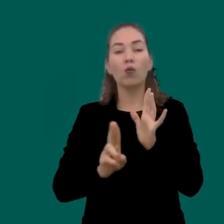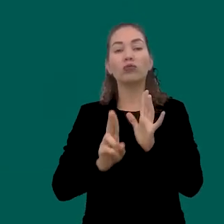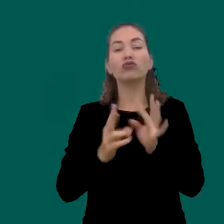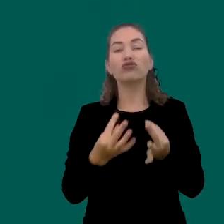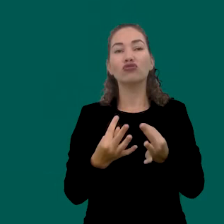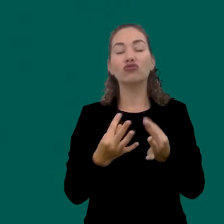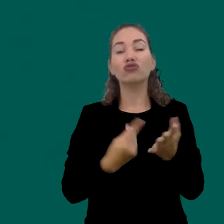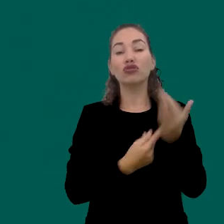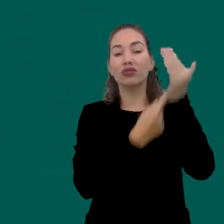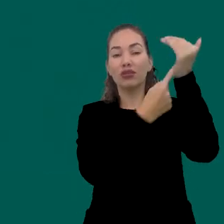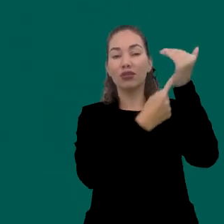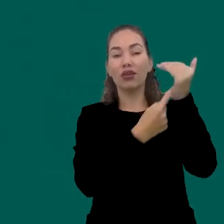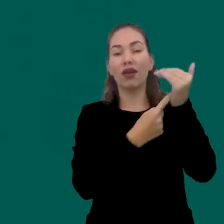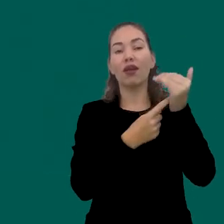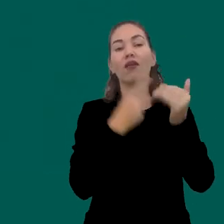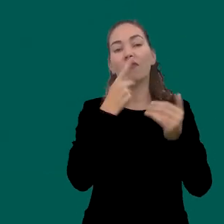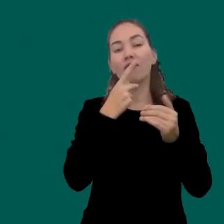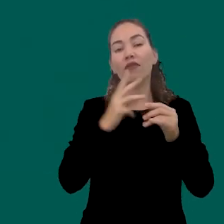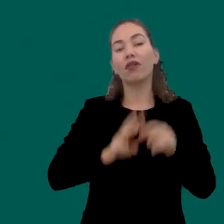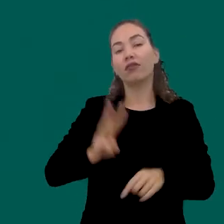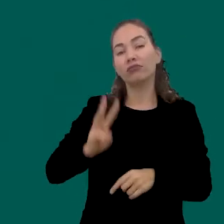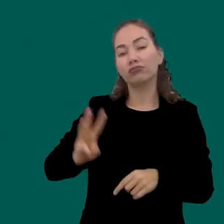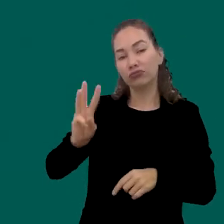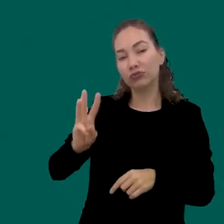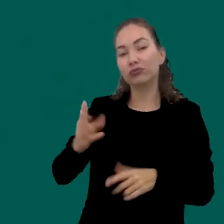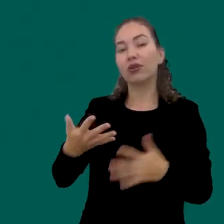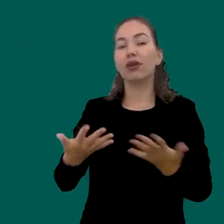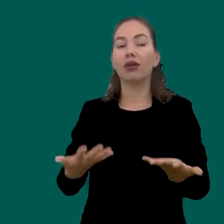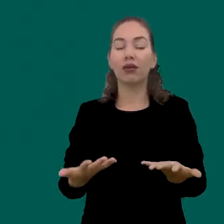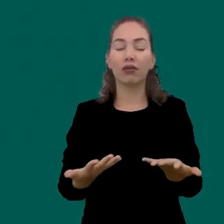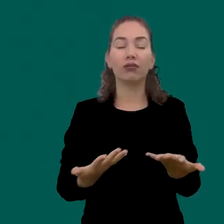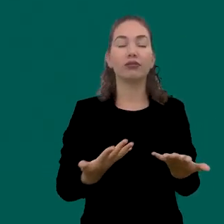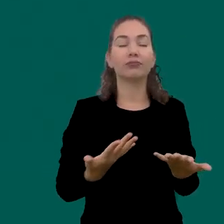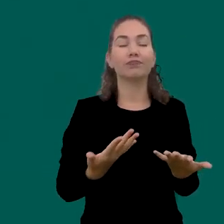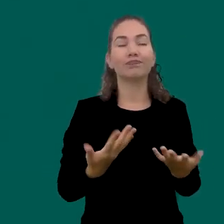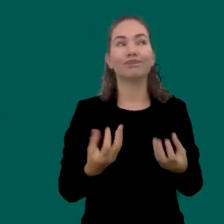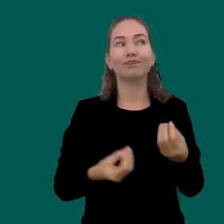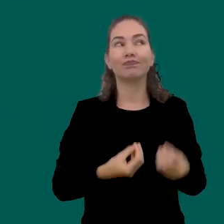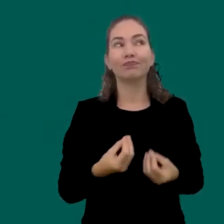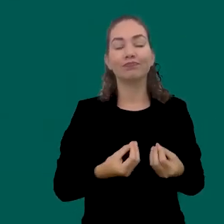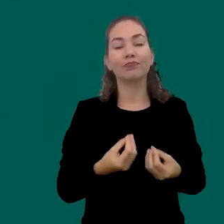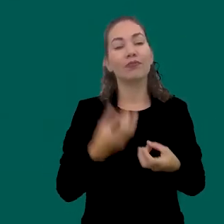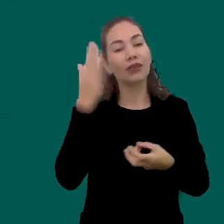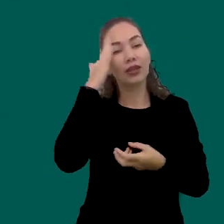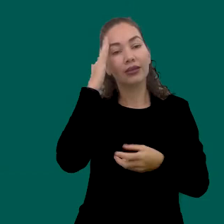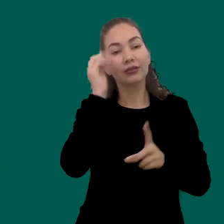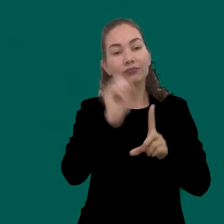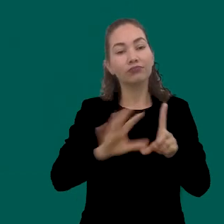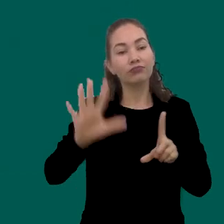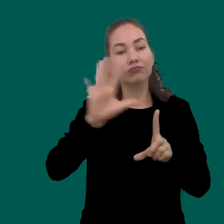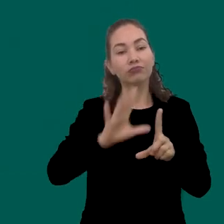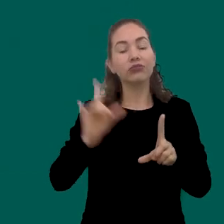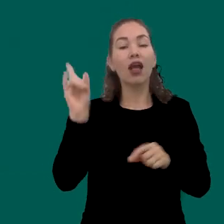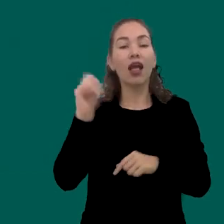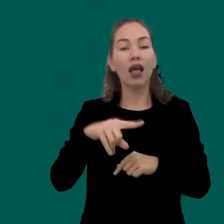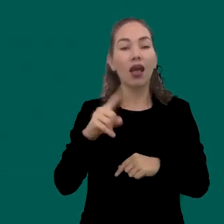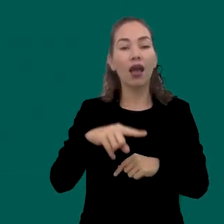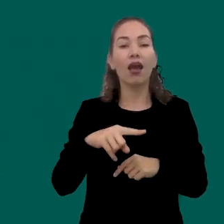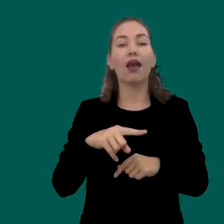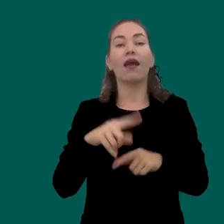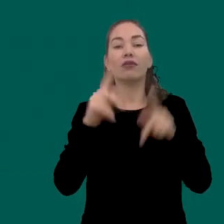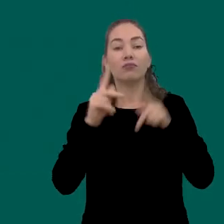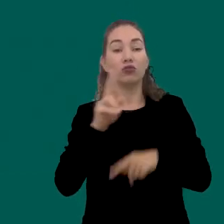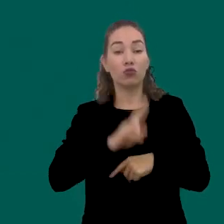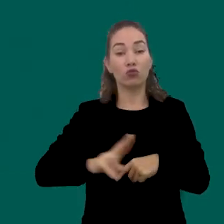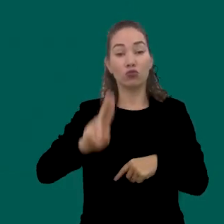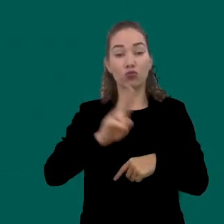Né? Porque a gente está falando muito de site, às vezes, ou de, né, e a gente sabe que plataforma móvel é tipo o grosso dos usuários hoje no